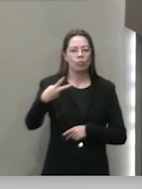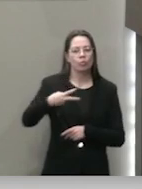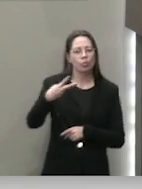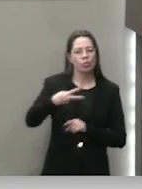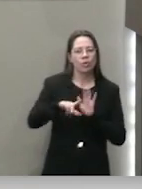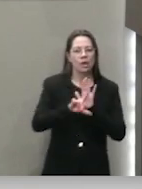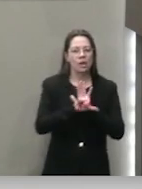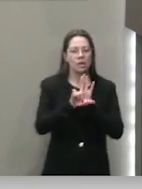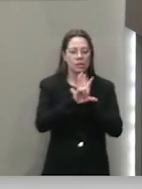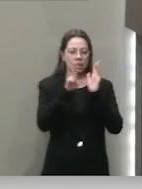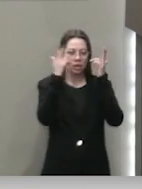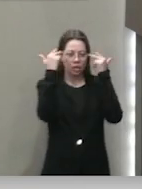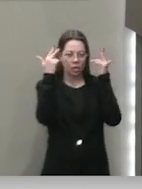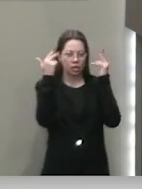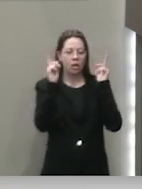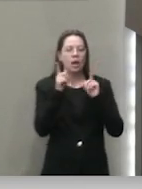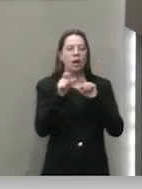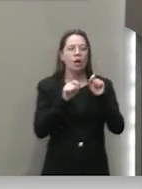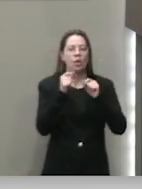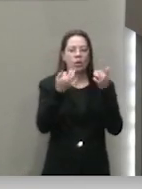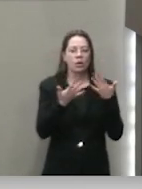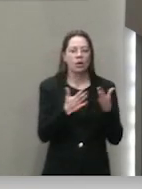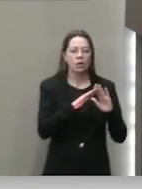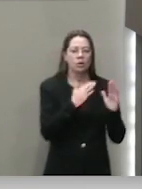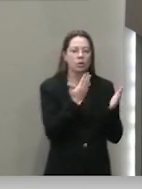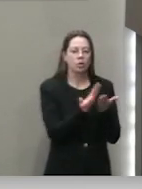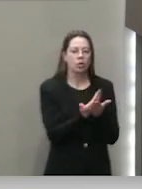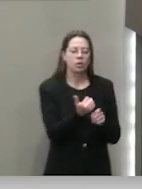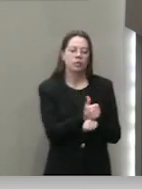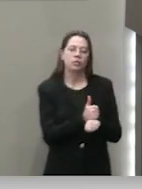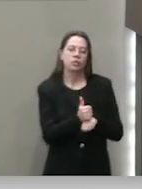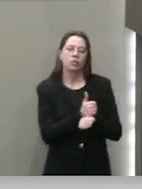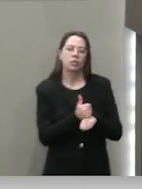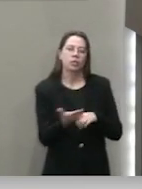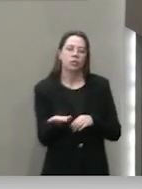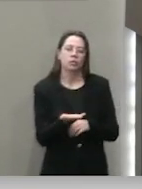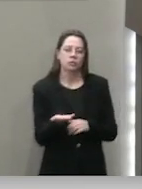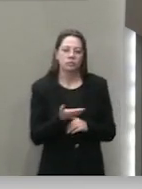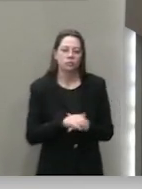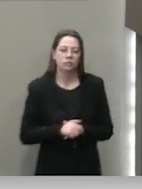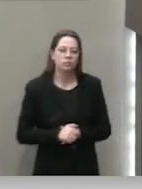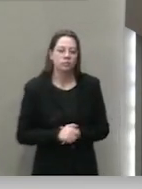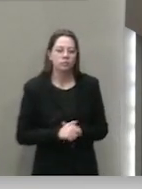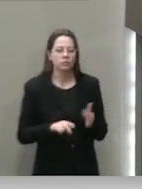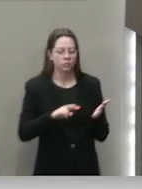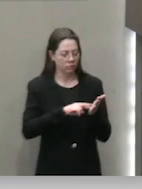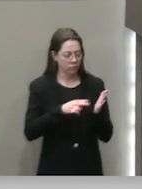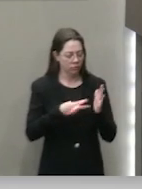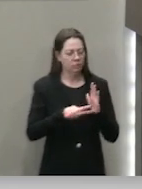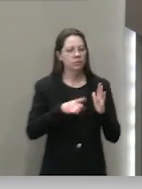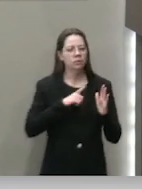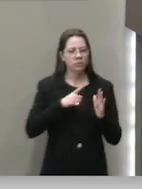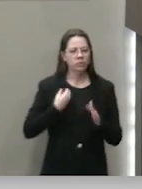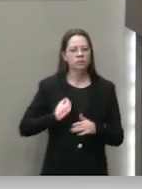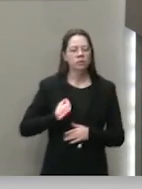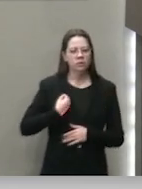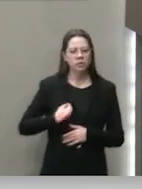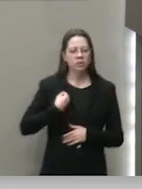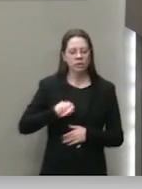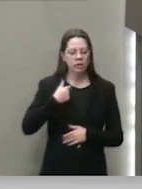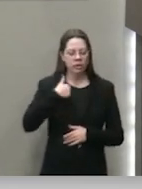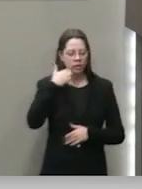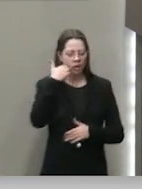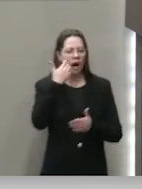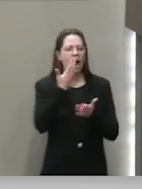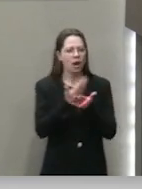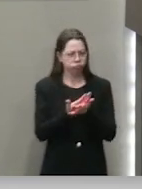lei orgânica do nosso município, que é a Escola das Profissões hoje. É um montante significativo, que acredito